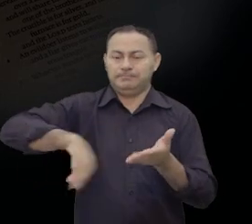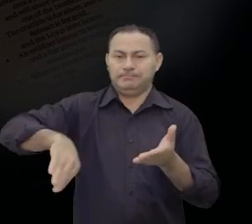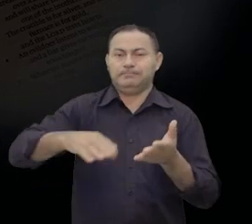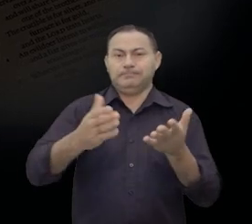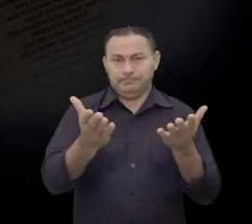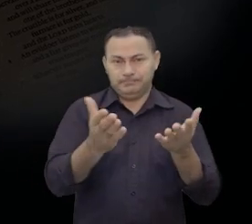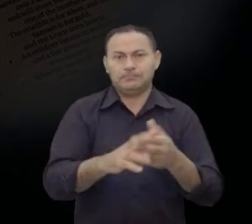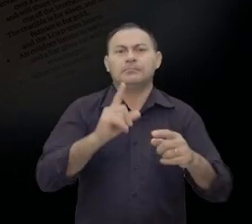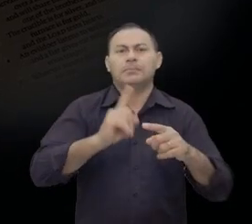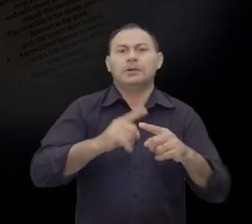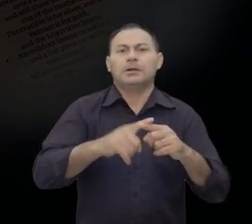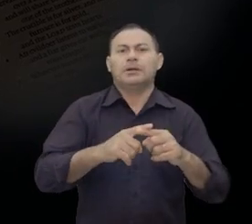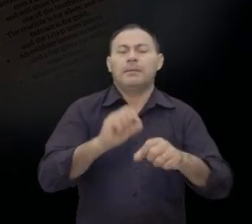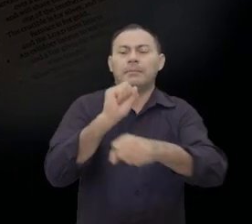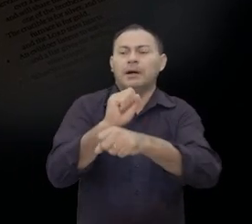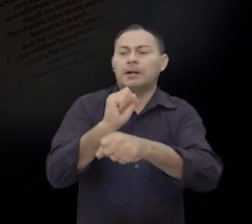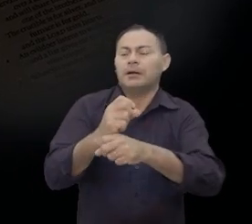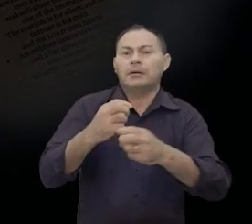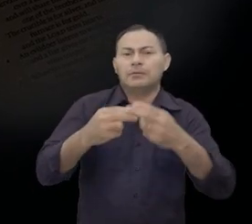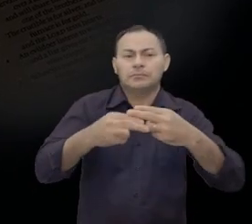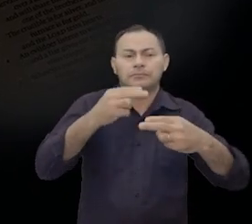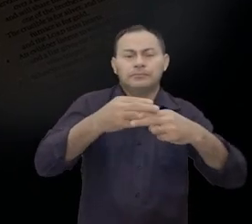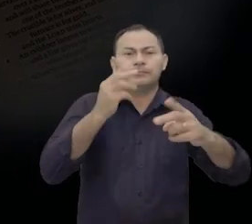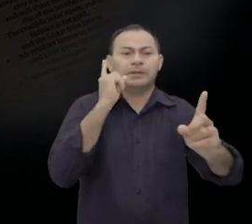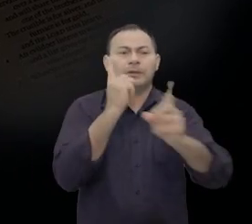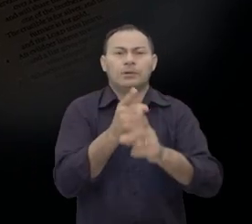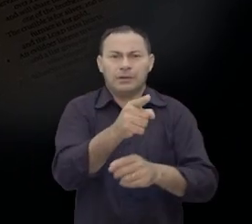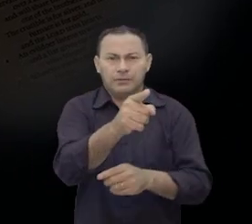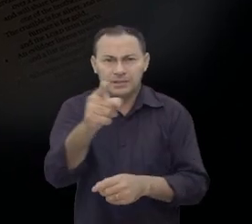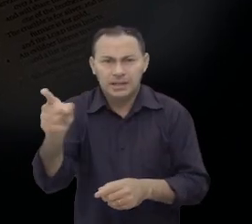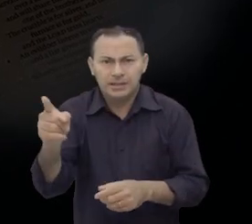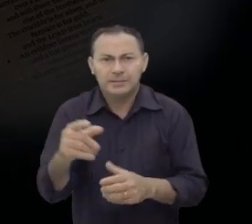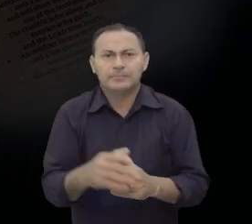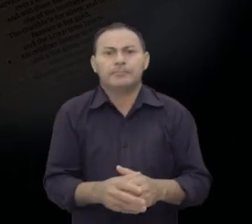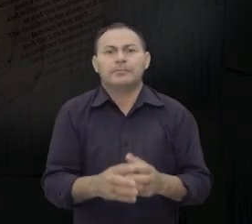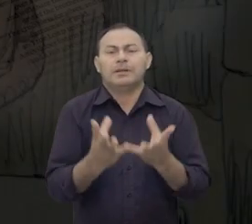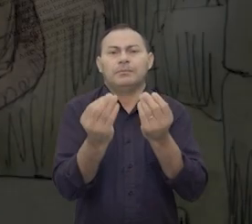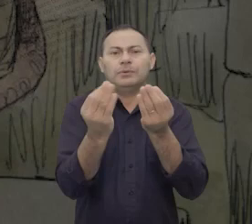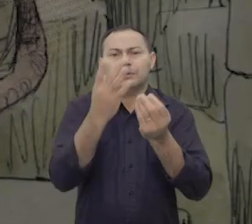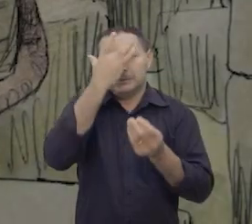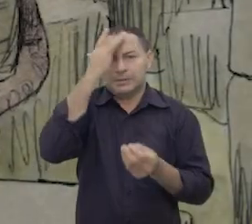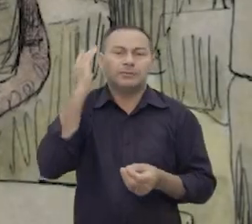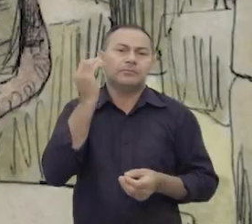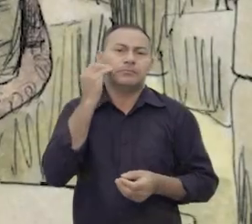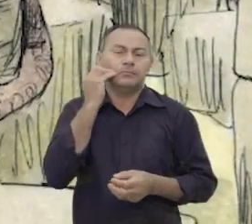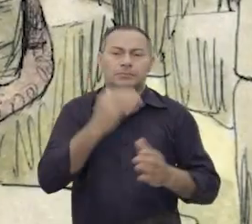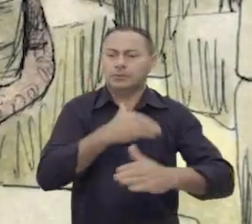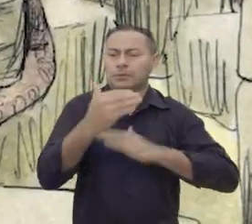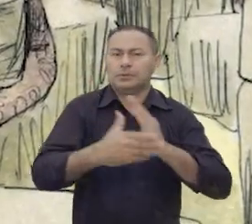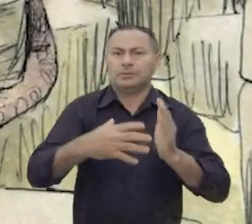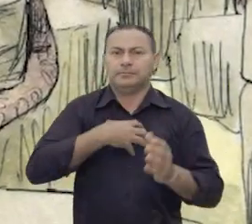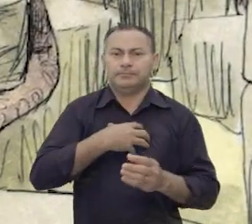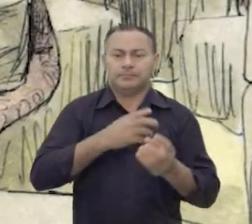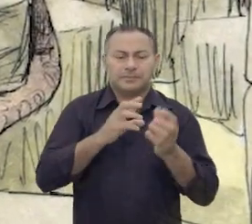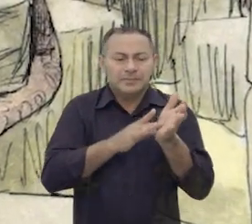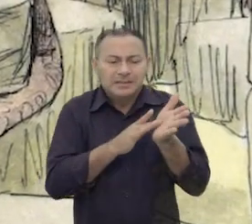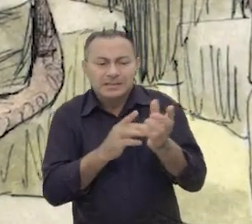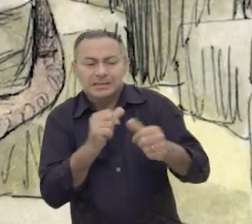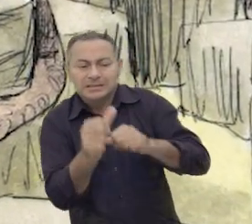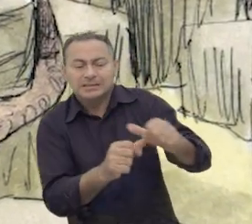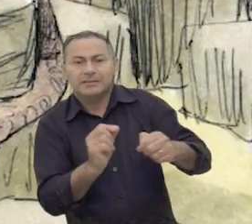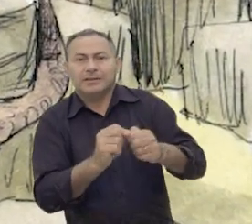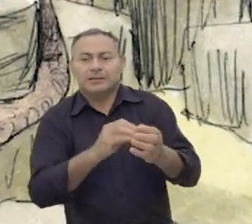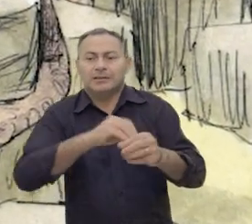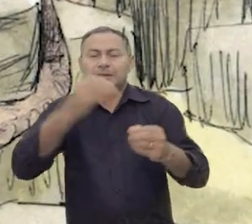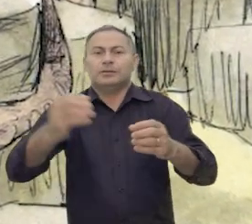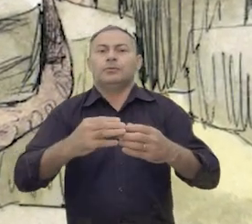descer. Por que parar a obra para ir encontrar-me com vocês? Muitas pessoas tentaram de todas as formas enganá-lo